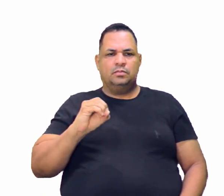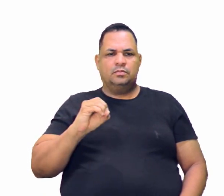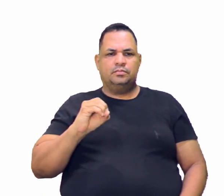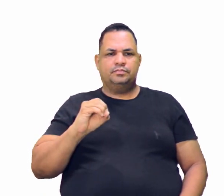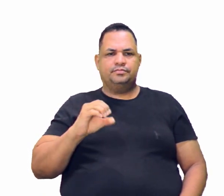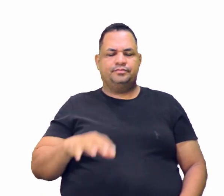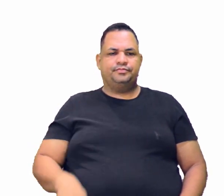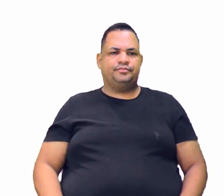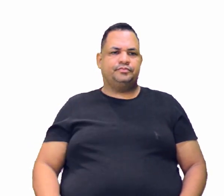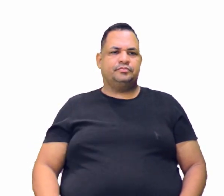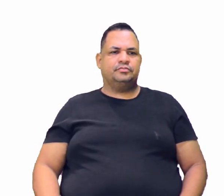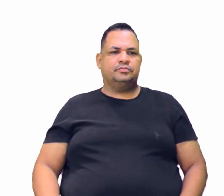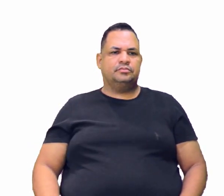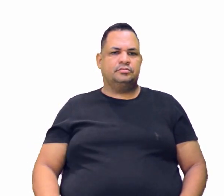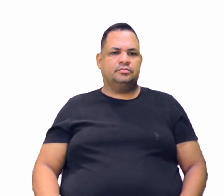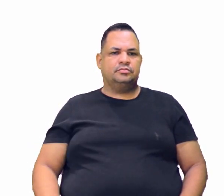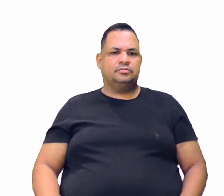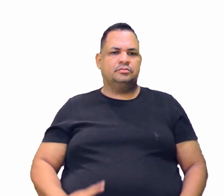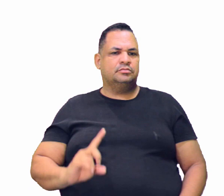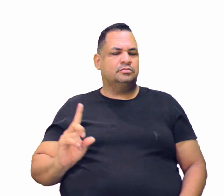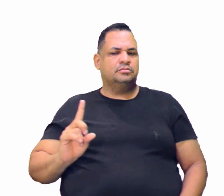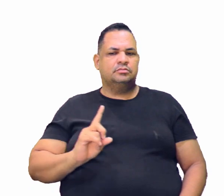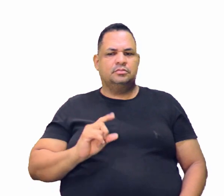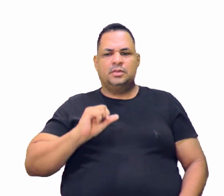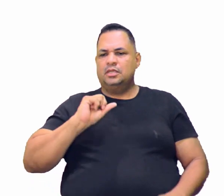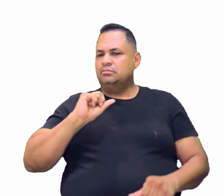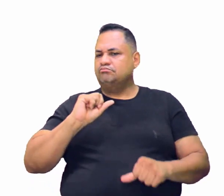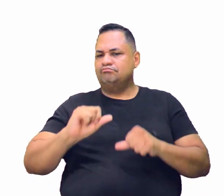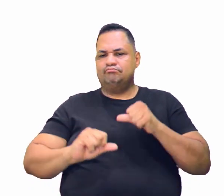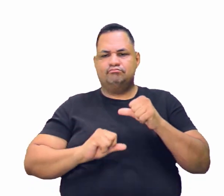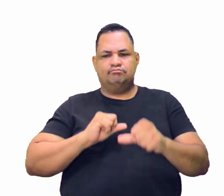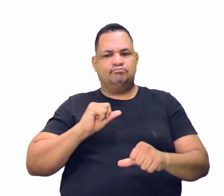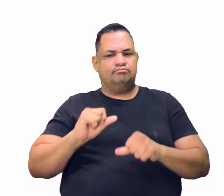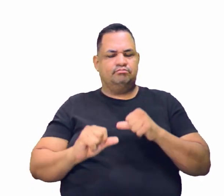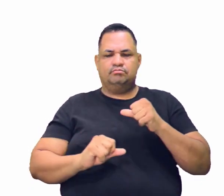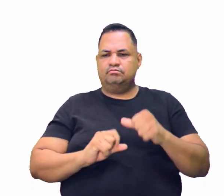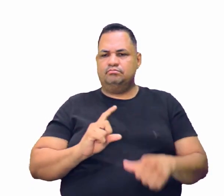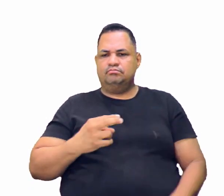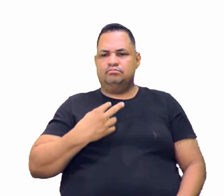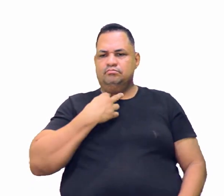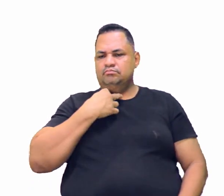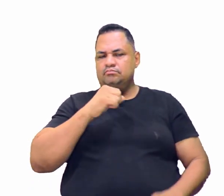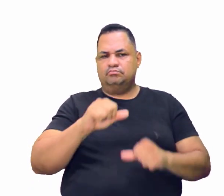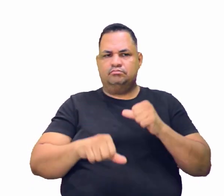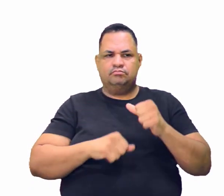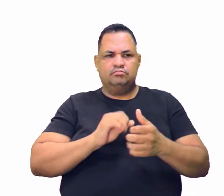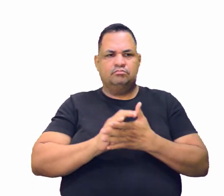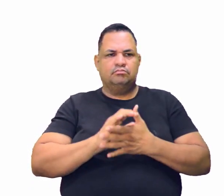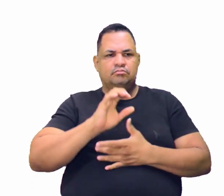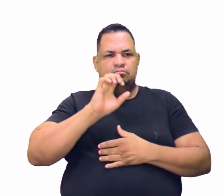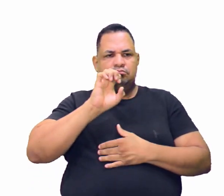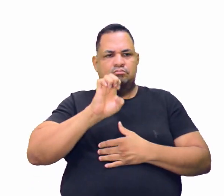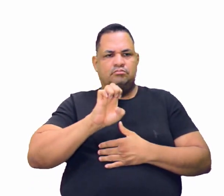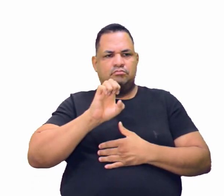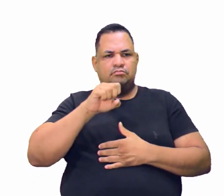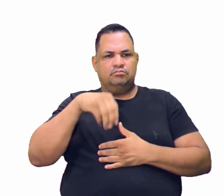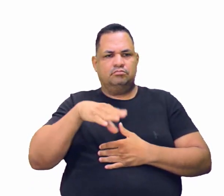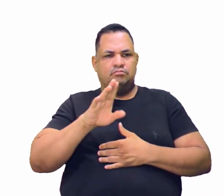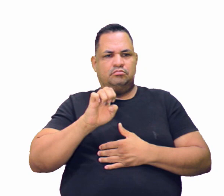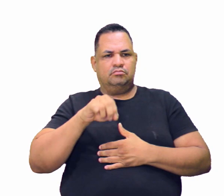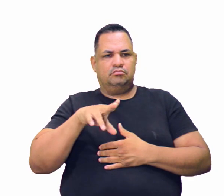anexo, é invariável, tá bom? Ó, o anexo apareceu,